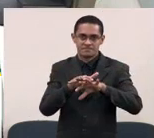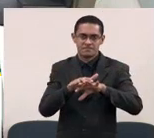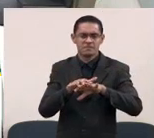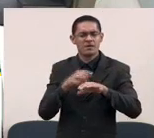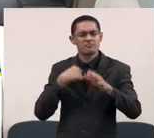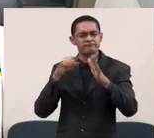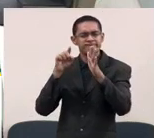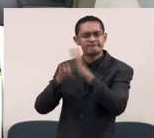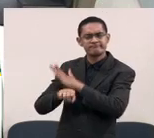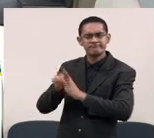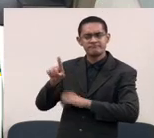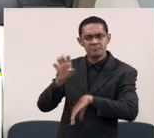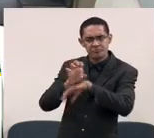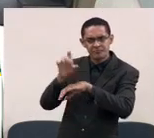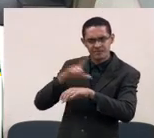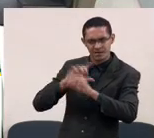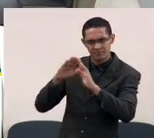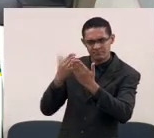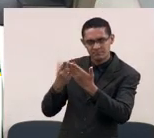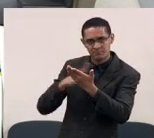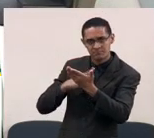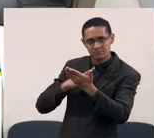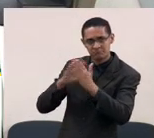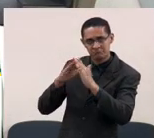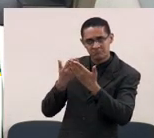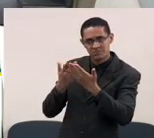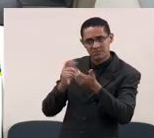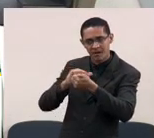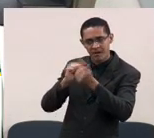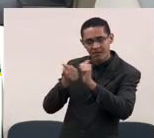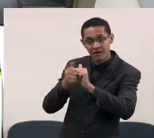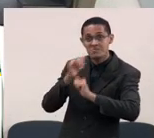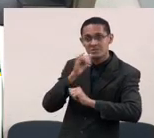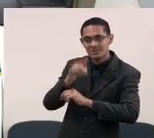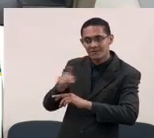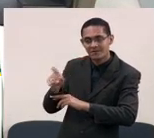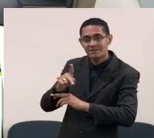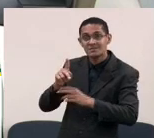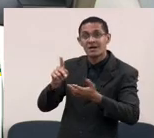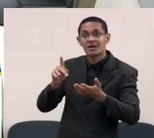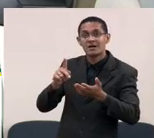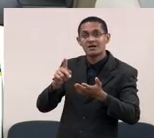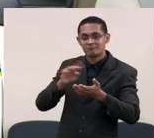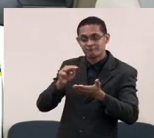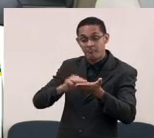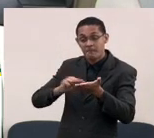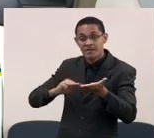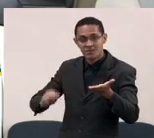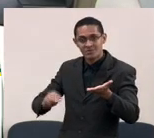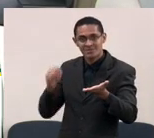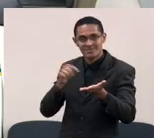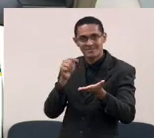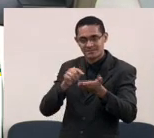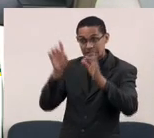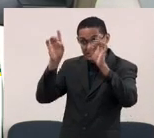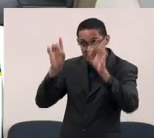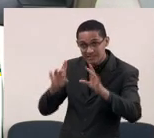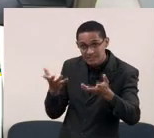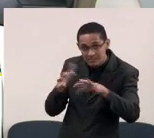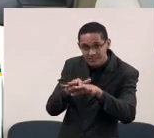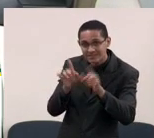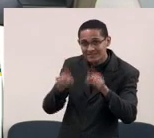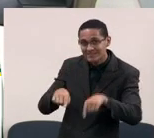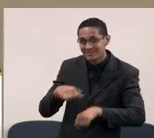o Estado, ele tem escolas trabalhando professores de metodologia da educação inclusiva. Com certeza, é a